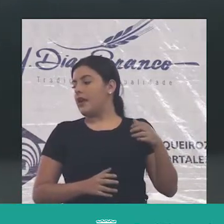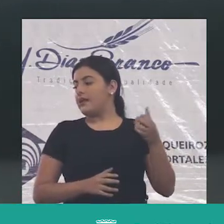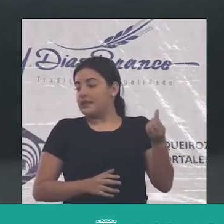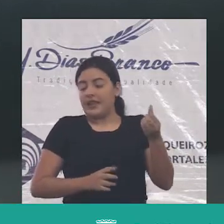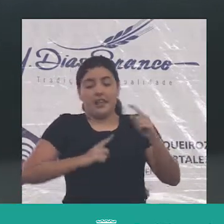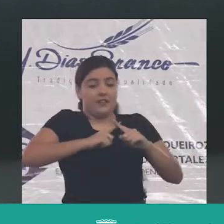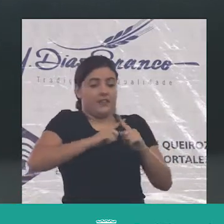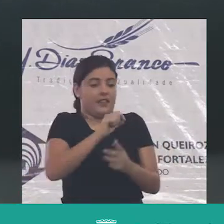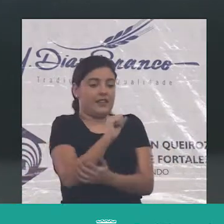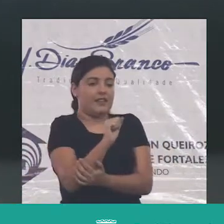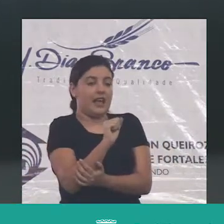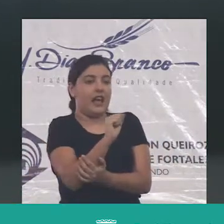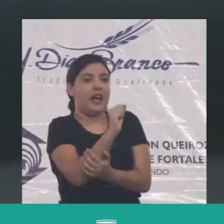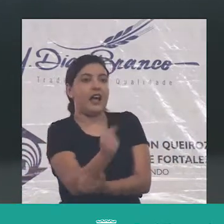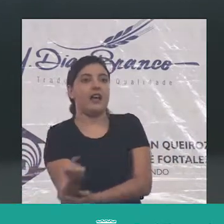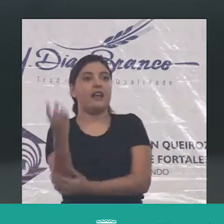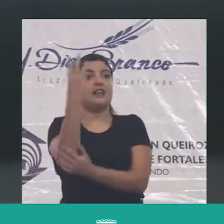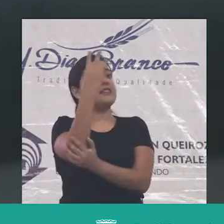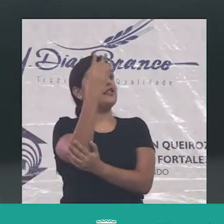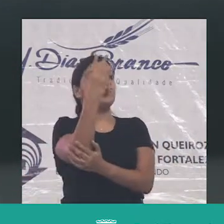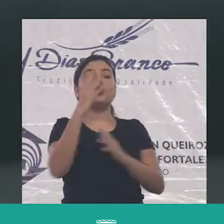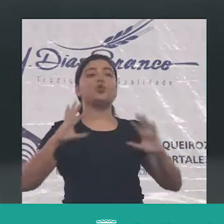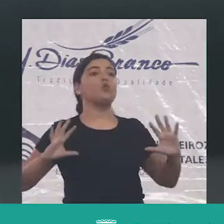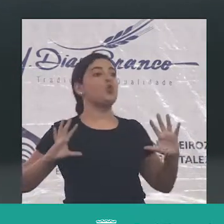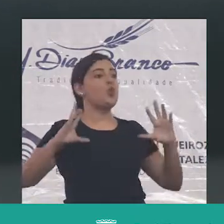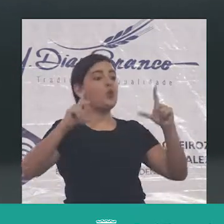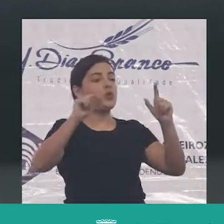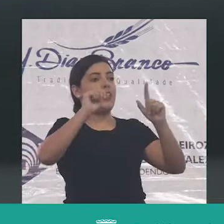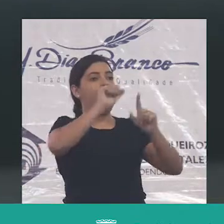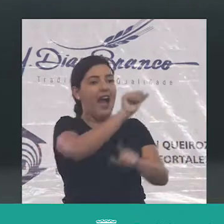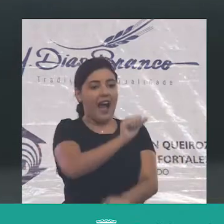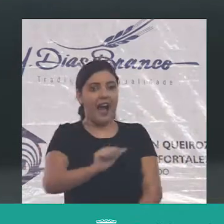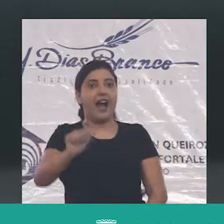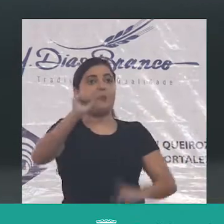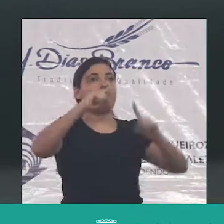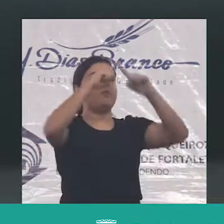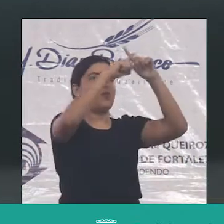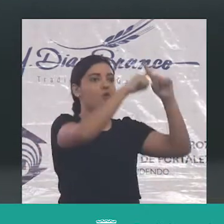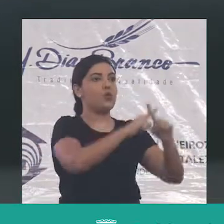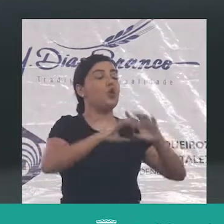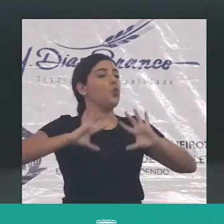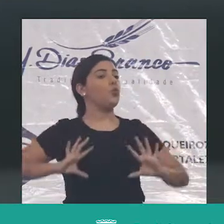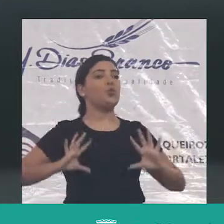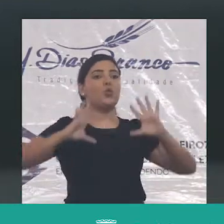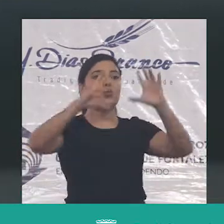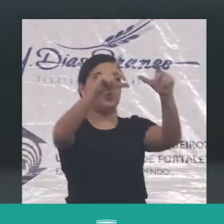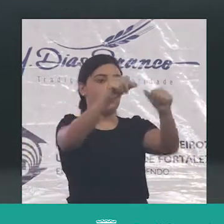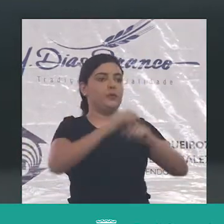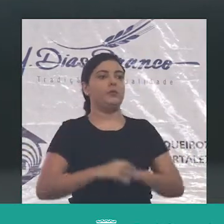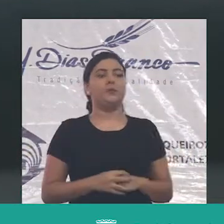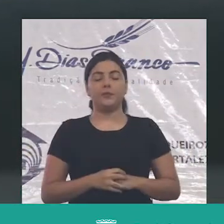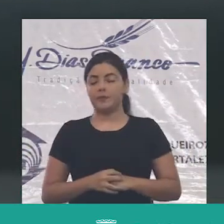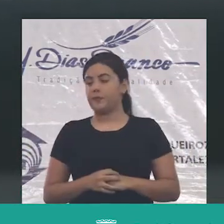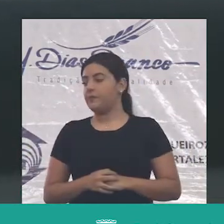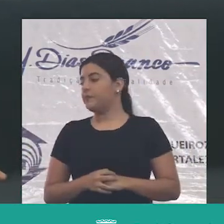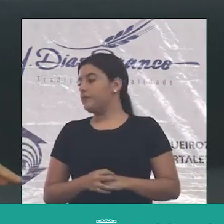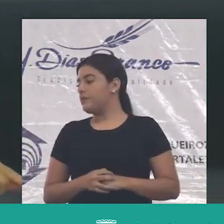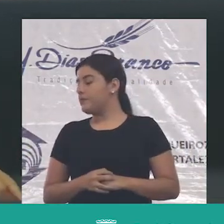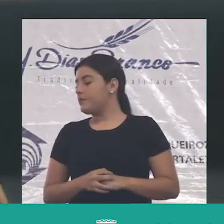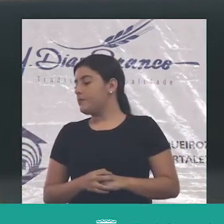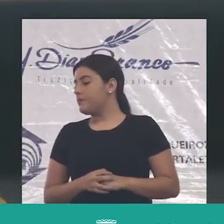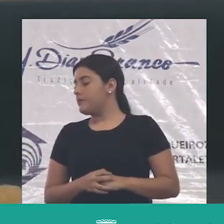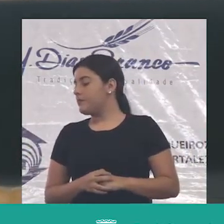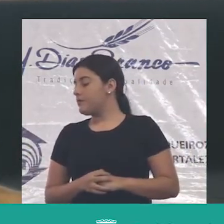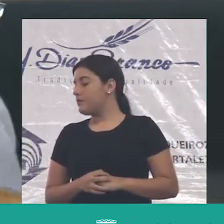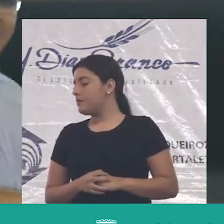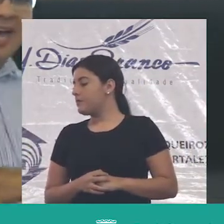A em todas as 6 faces. Seria A vezes A 6 vezes. Seria 6 vezes A ao quadrado. O volume aí está